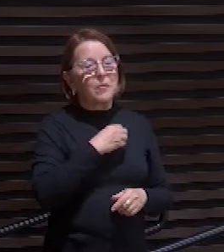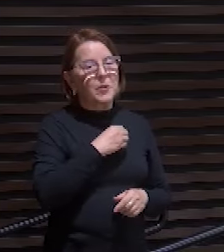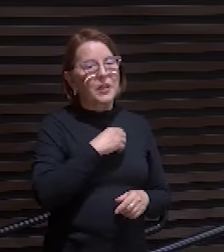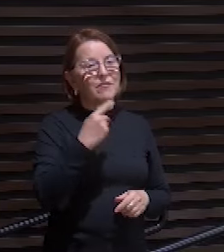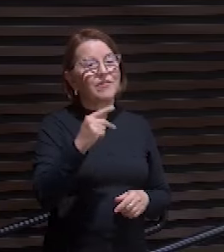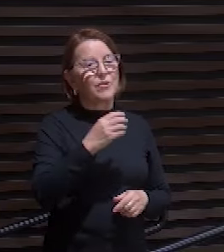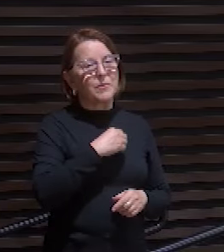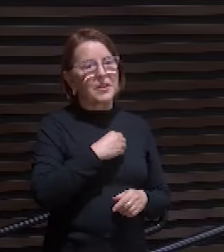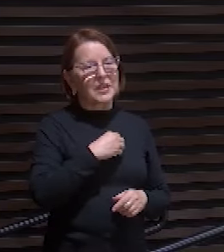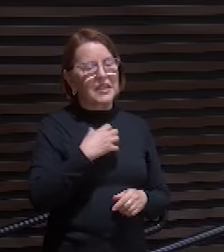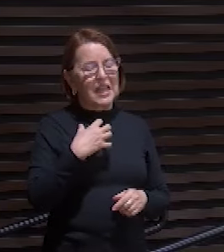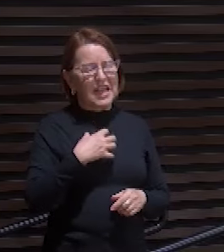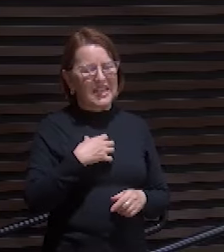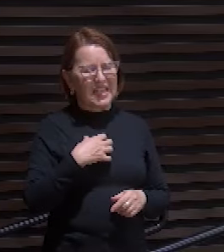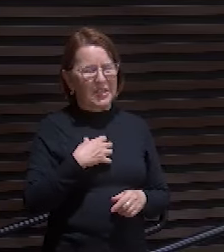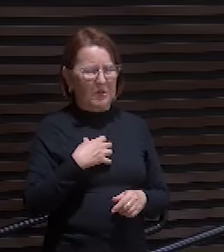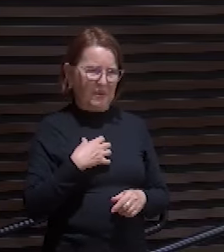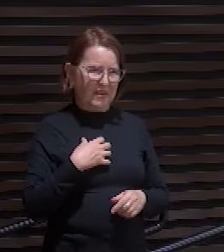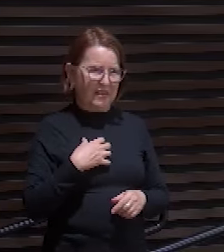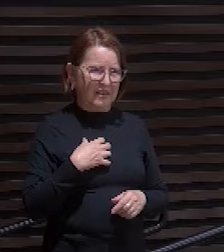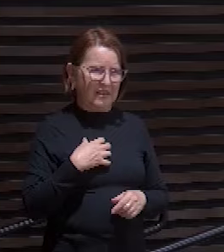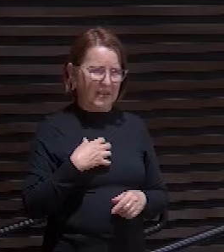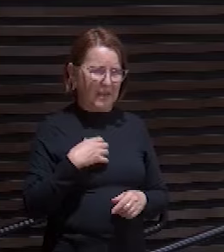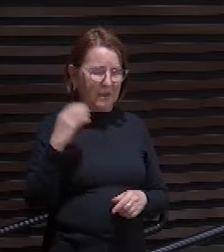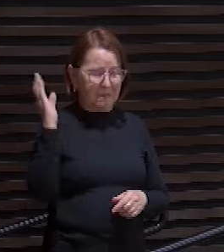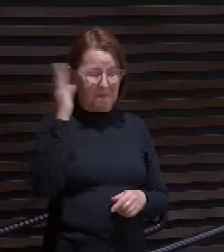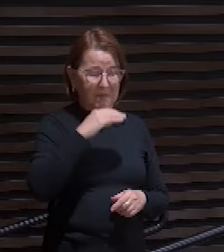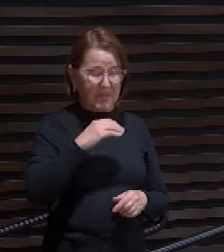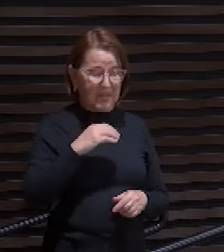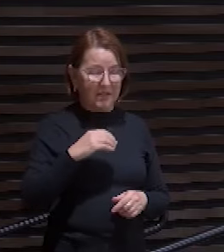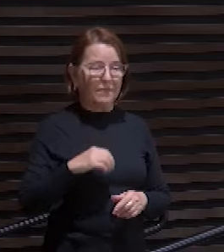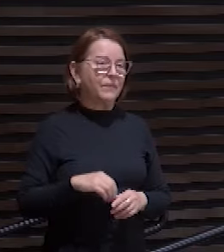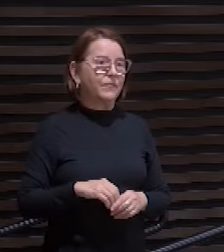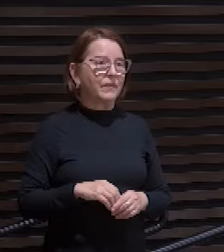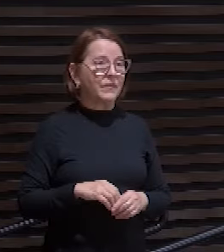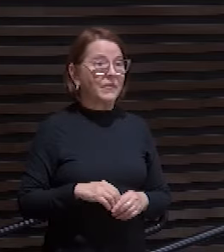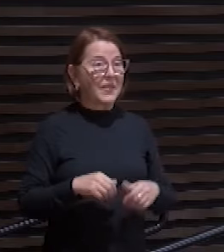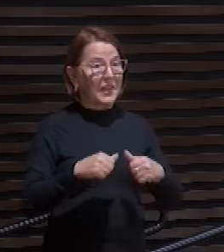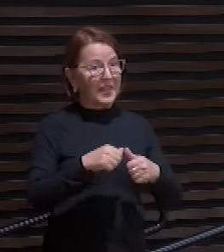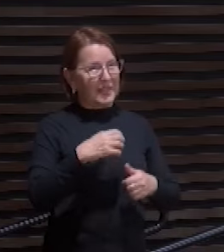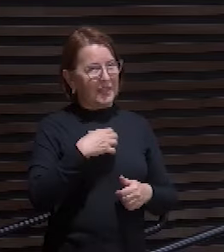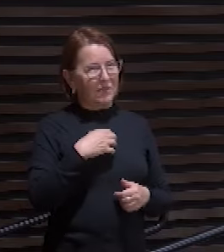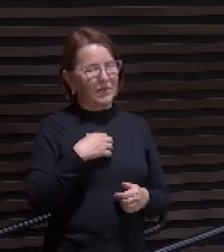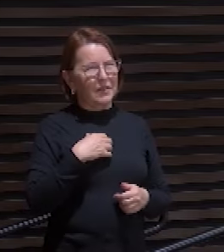nós temos. Essa natureza que, se eu tiver aquela